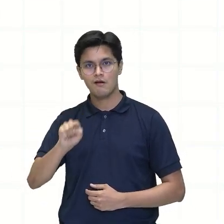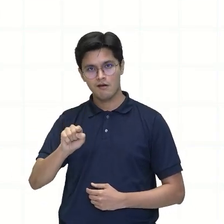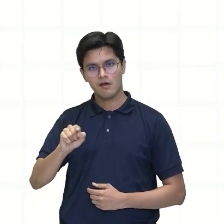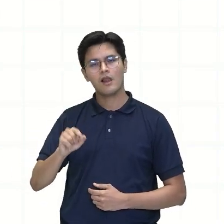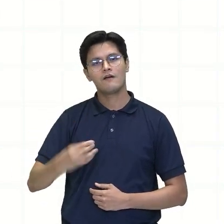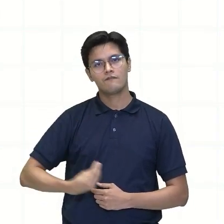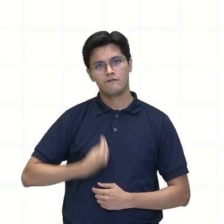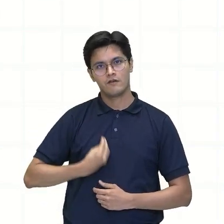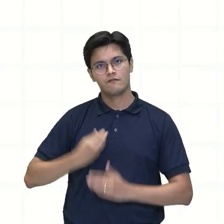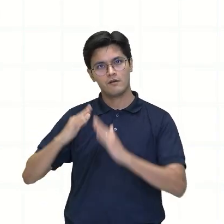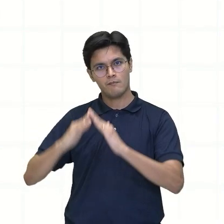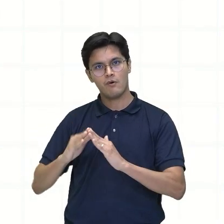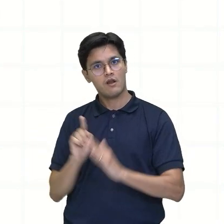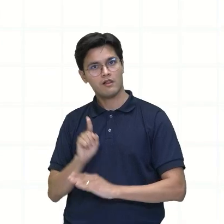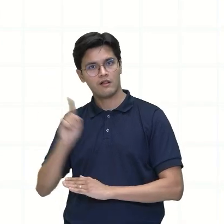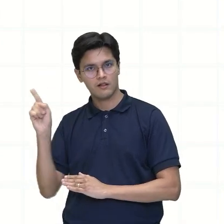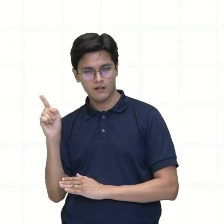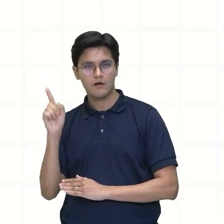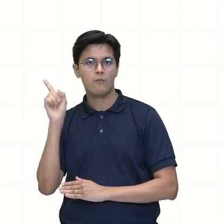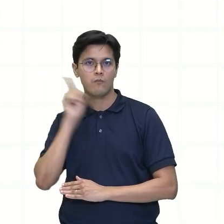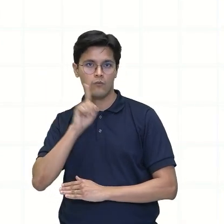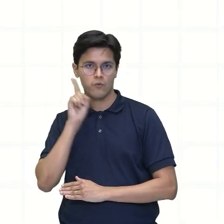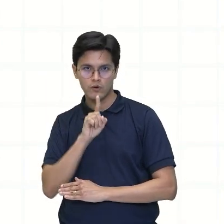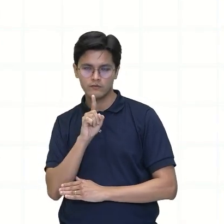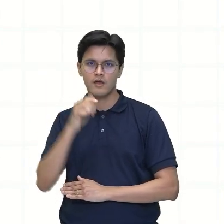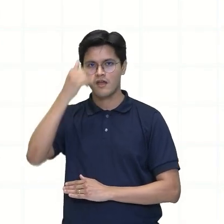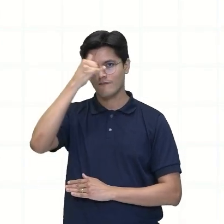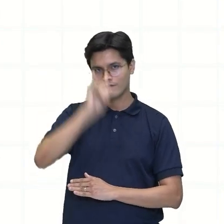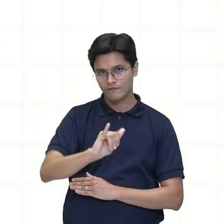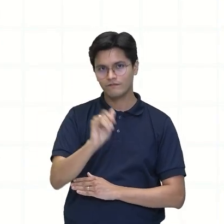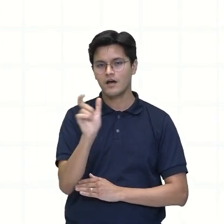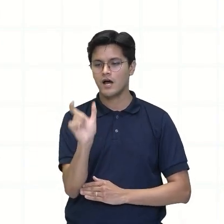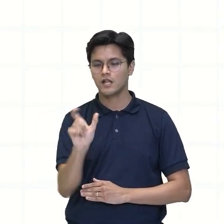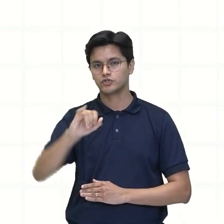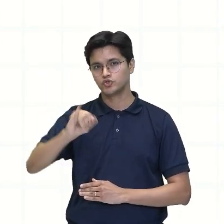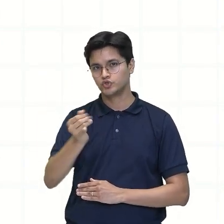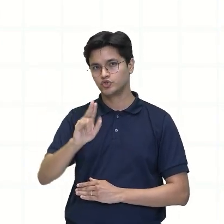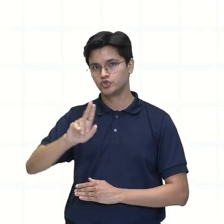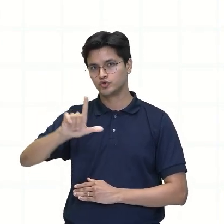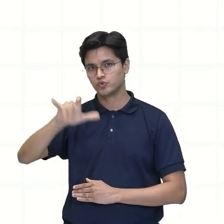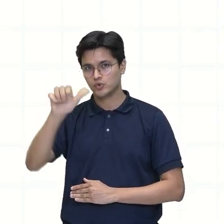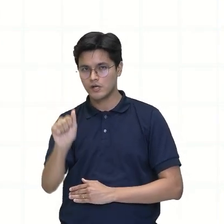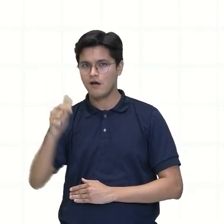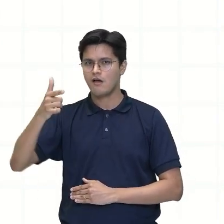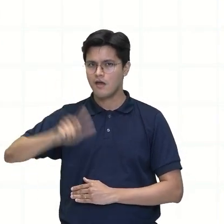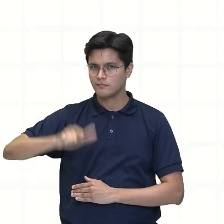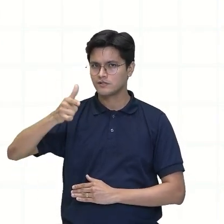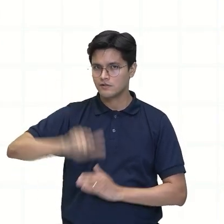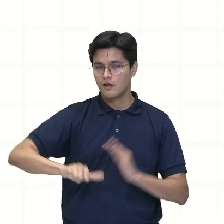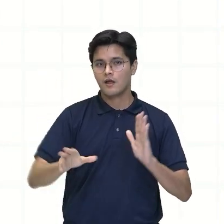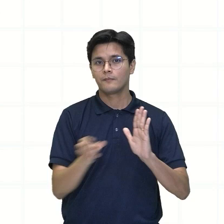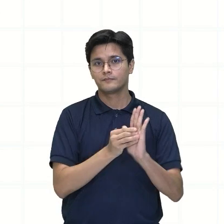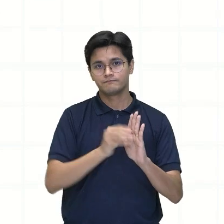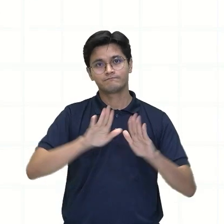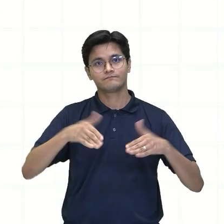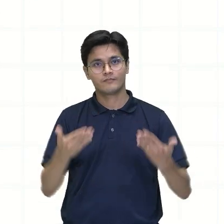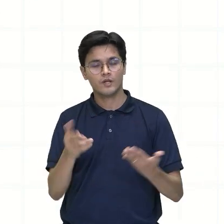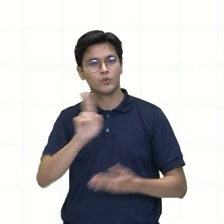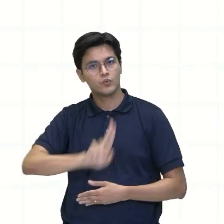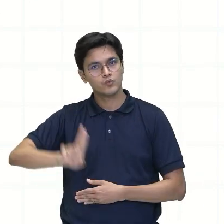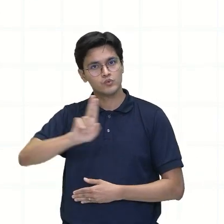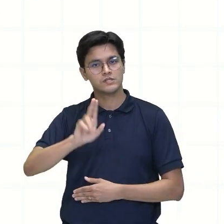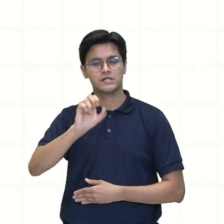o nome Julia, eu vou usar she. She's American. And Solomon is from